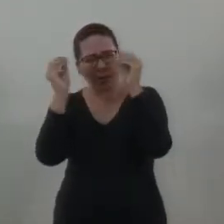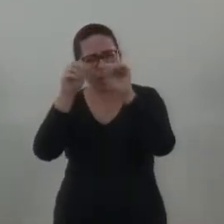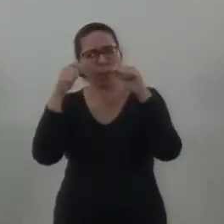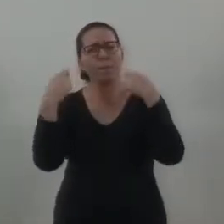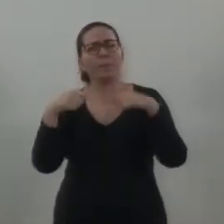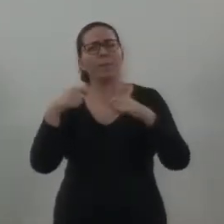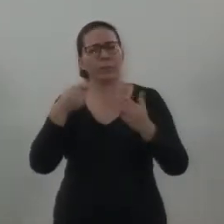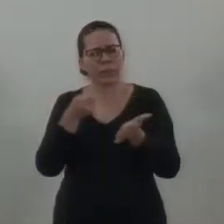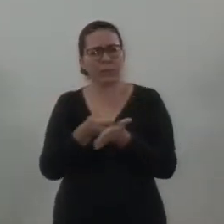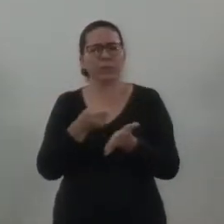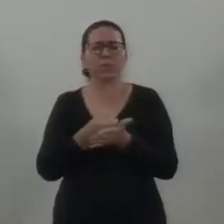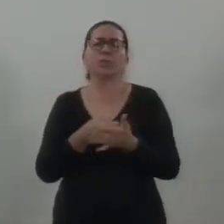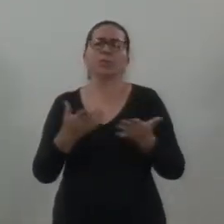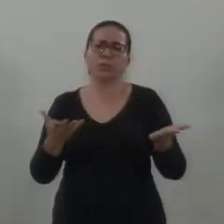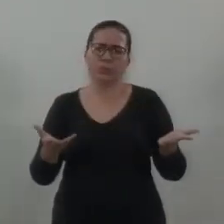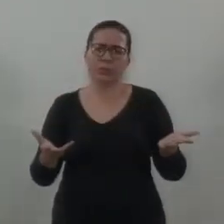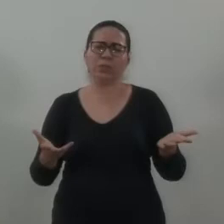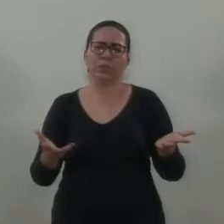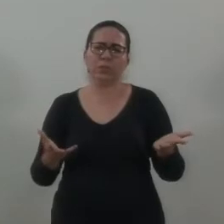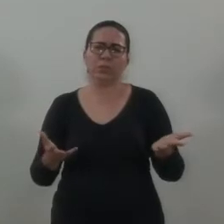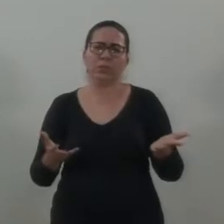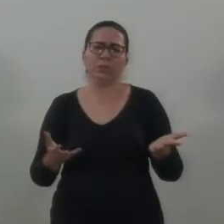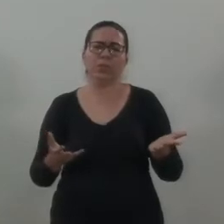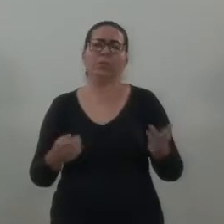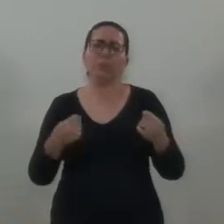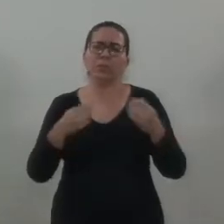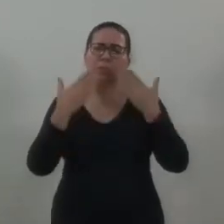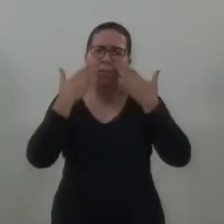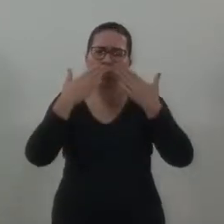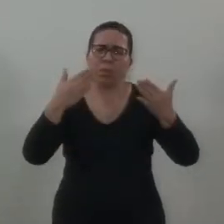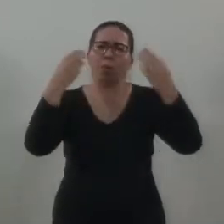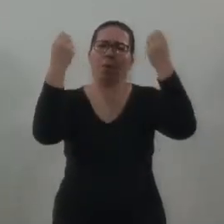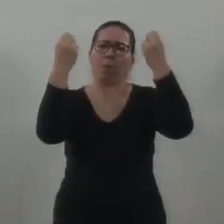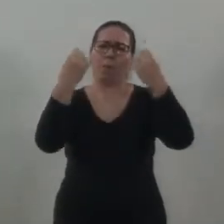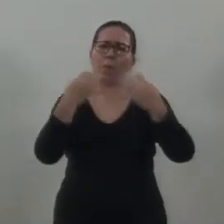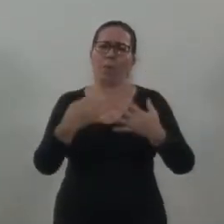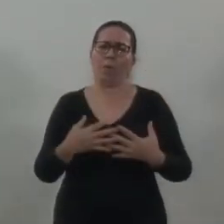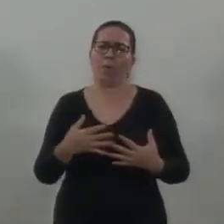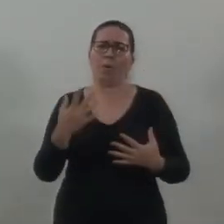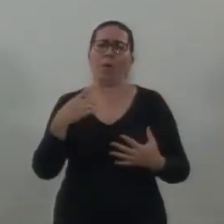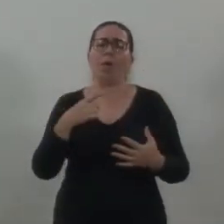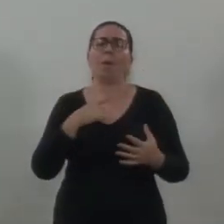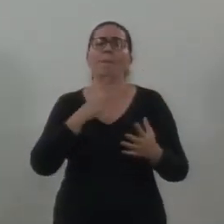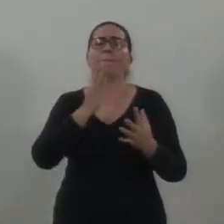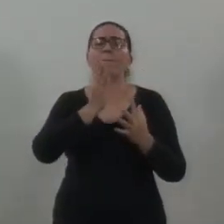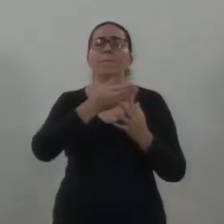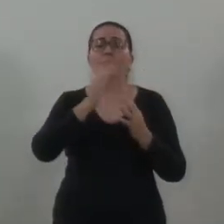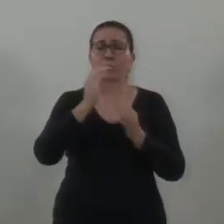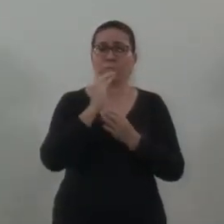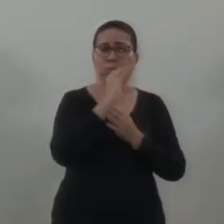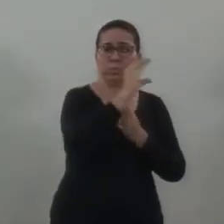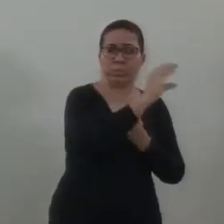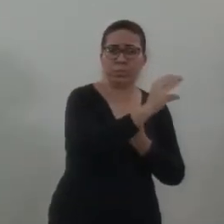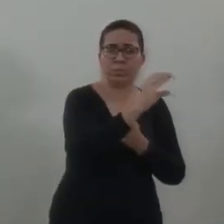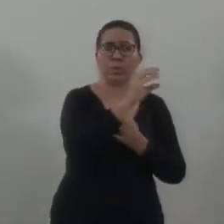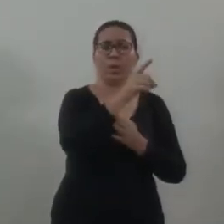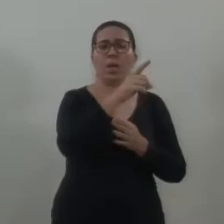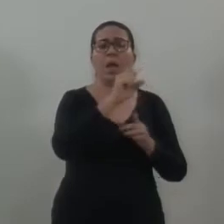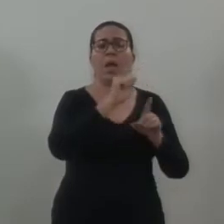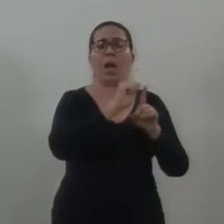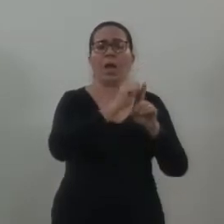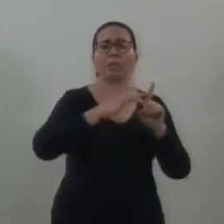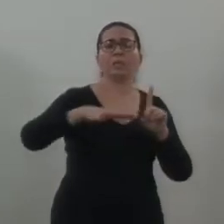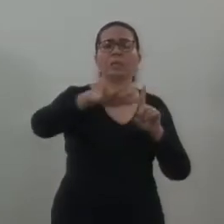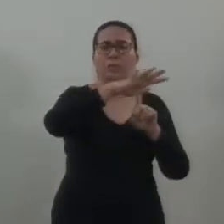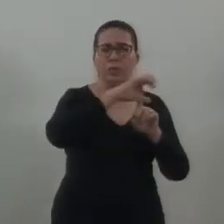funcionário público. Mas é preciso prestar contas. Parcela que é para o SUS ir para assistência social, tudo bem, é